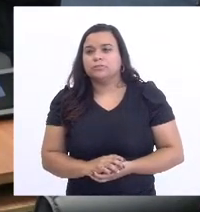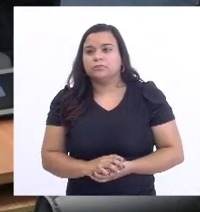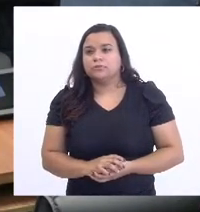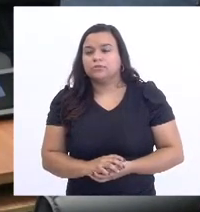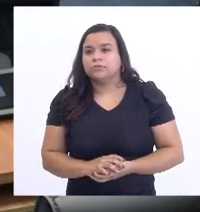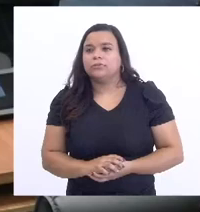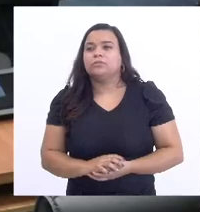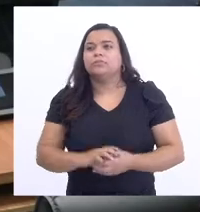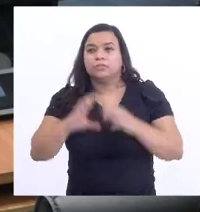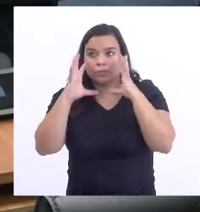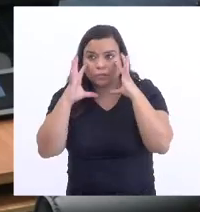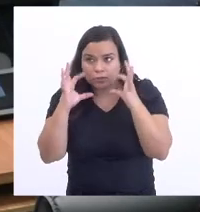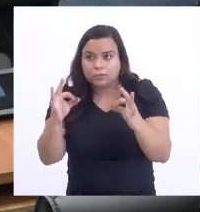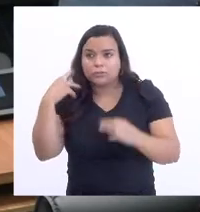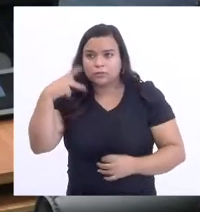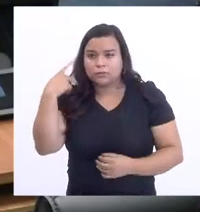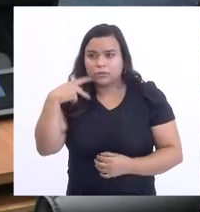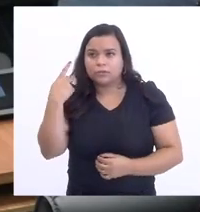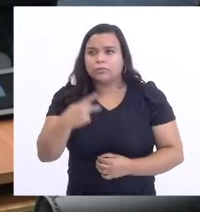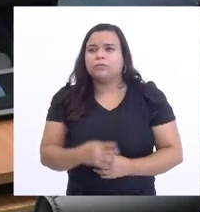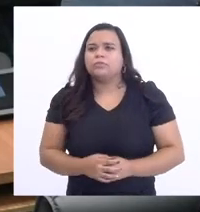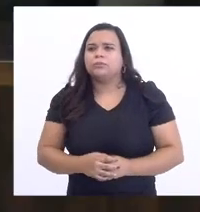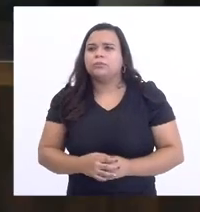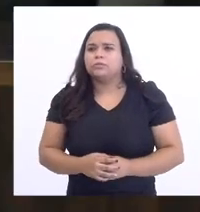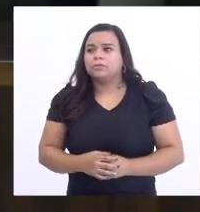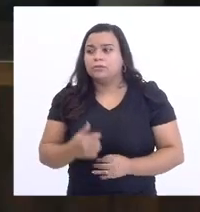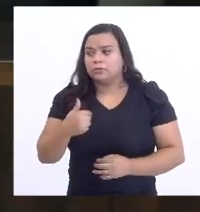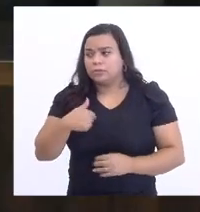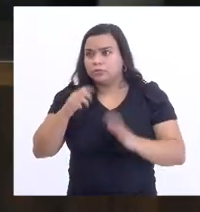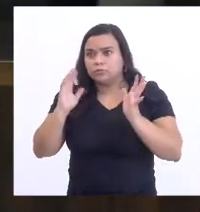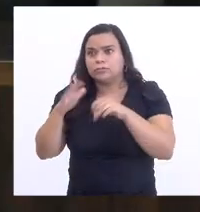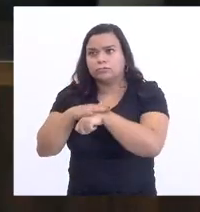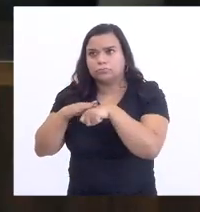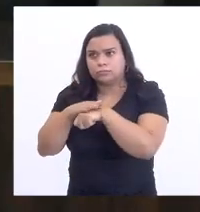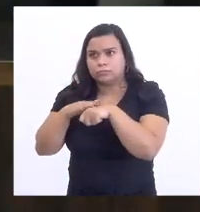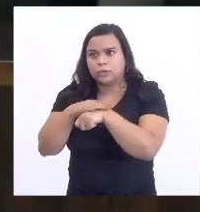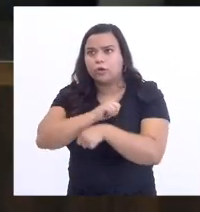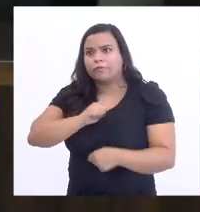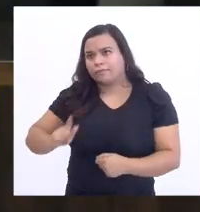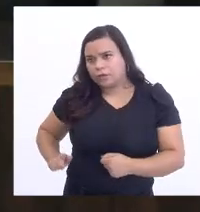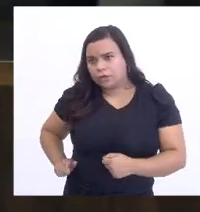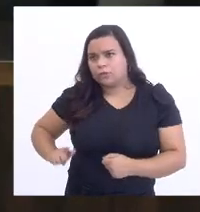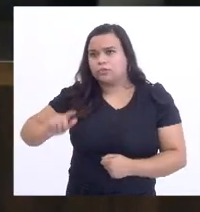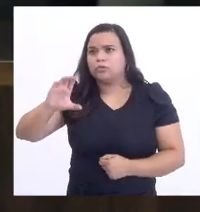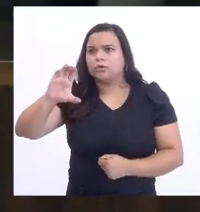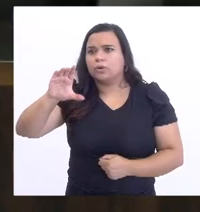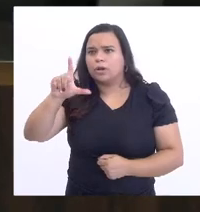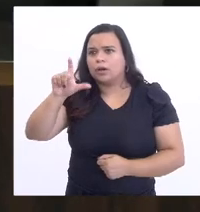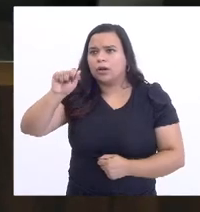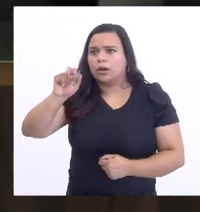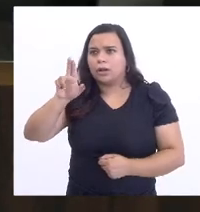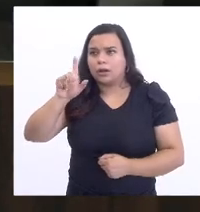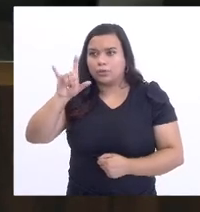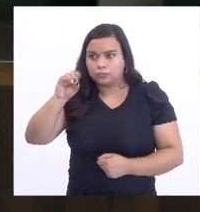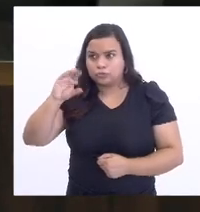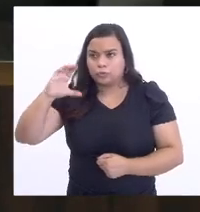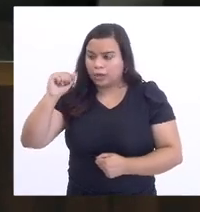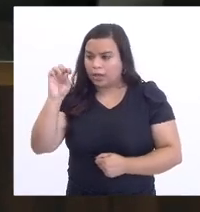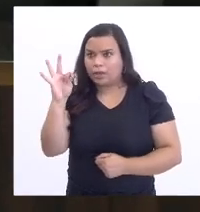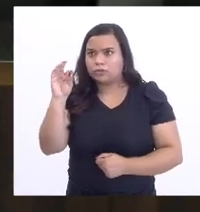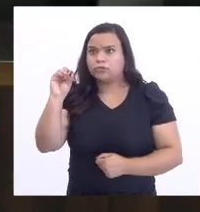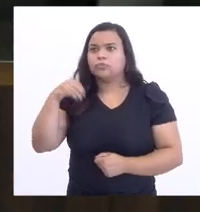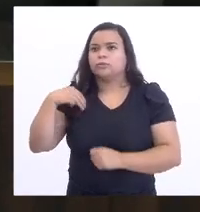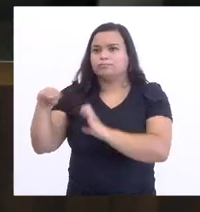Atenção, senhores parlamentares. Eu acabei de falar com o governador Cláudio Castro, que está mandando duas mensagens